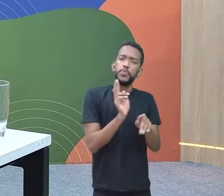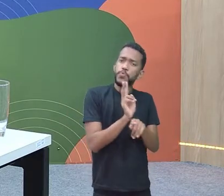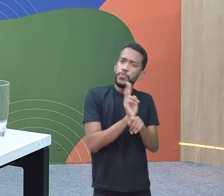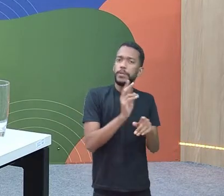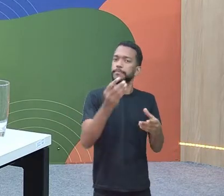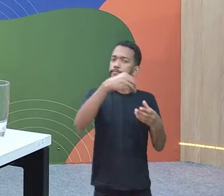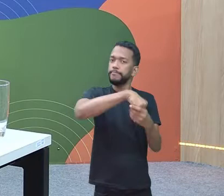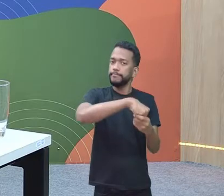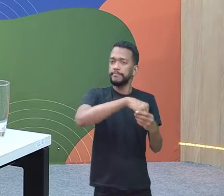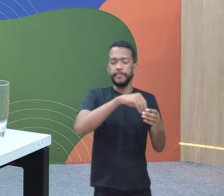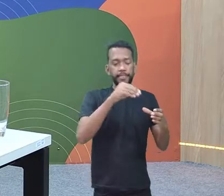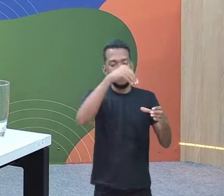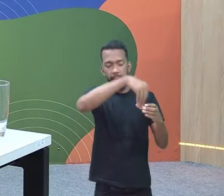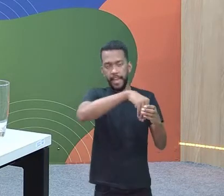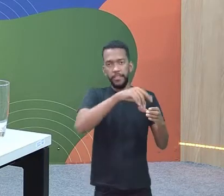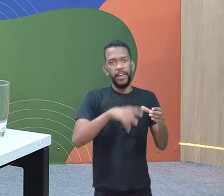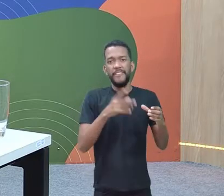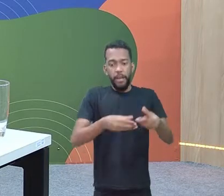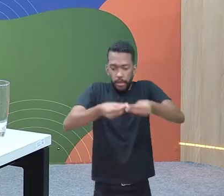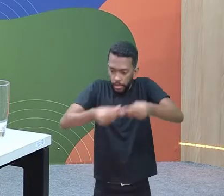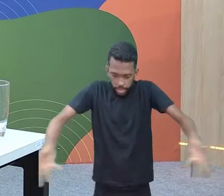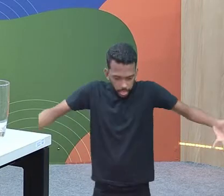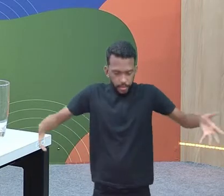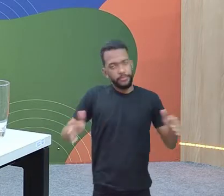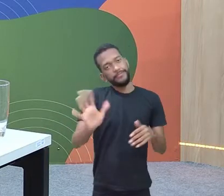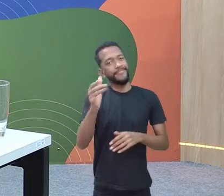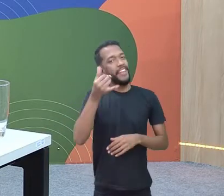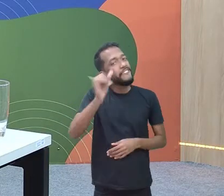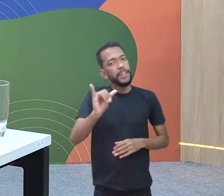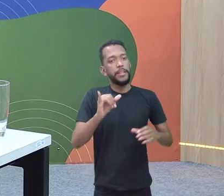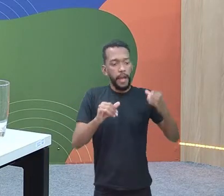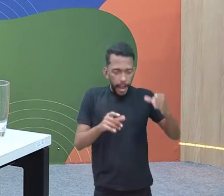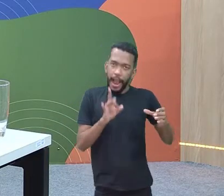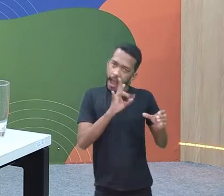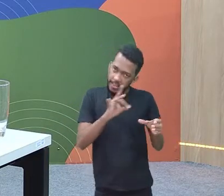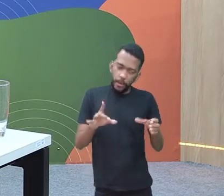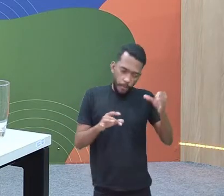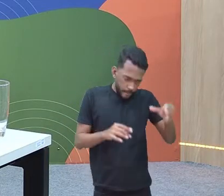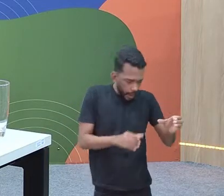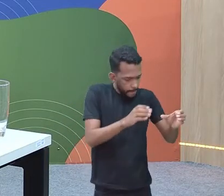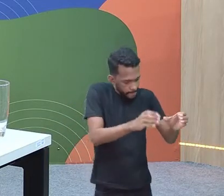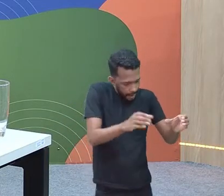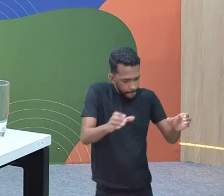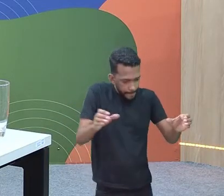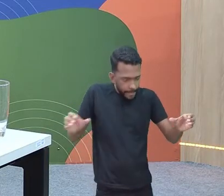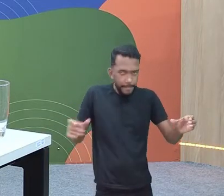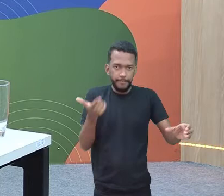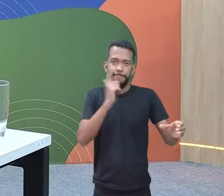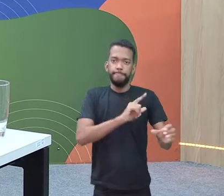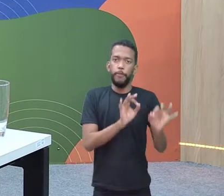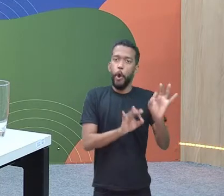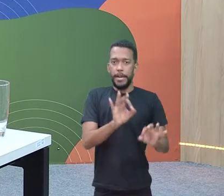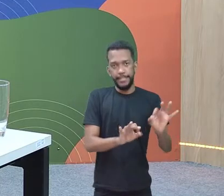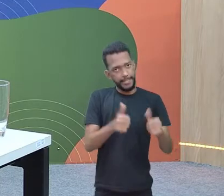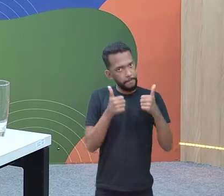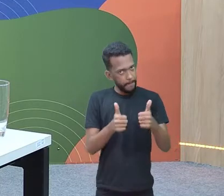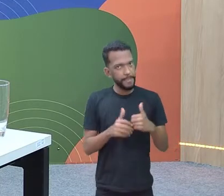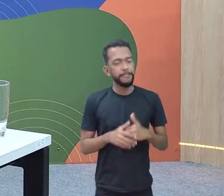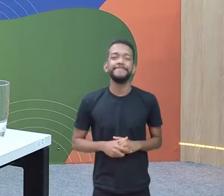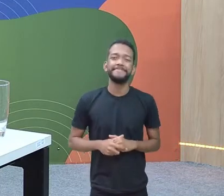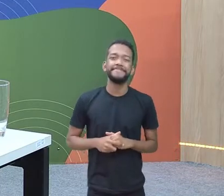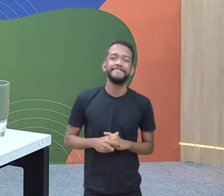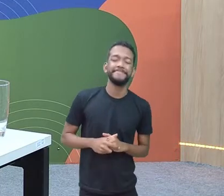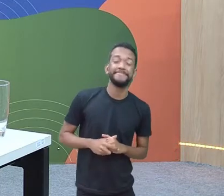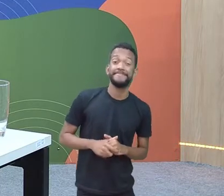as substâncias, já que eu não poderia espalhar tudo aqui na mesa. Então, eles estão aqui para separar. Legal, não é, pessoal?